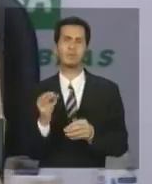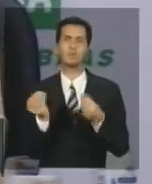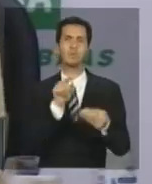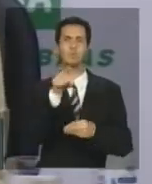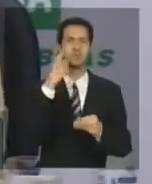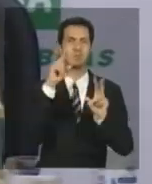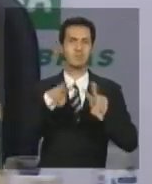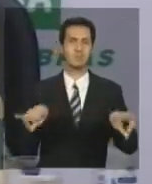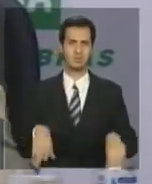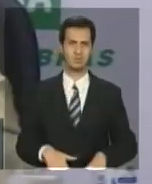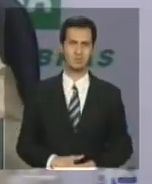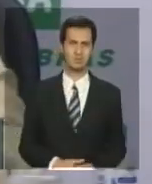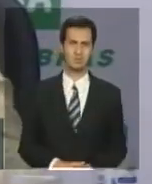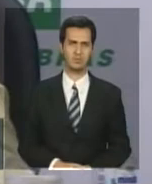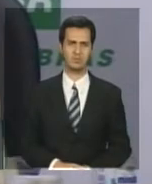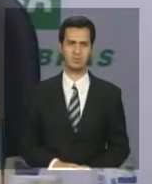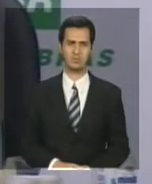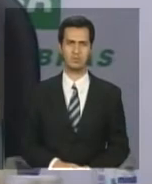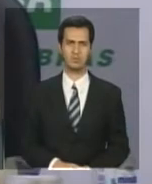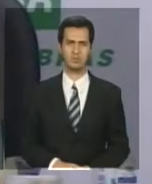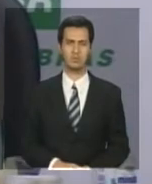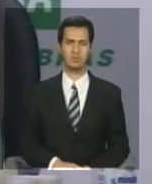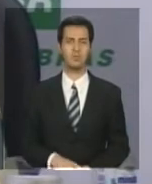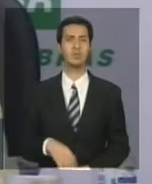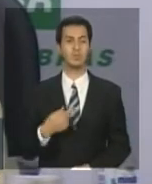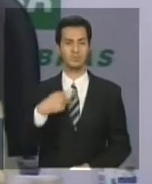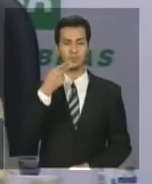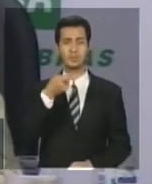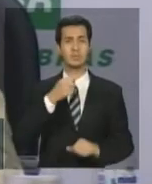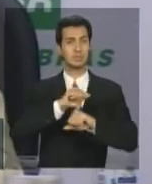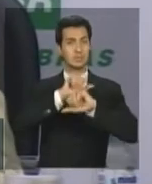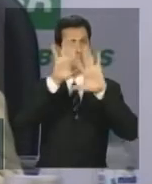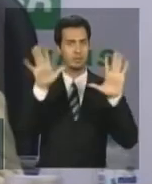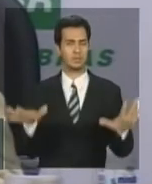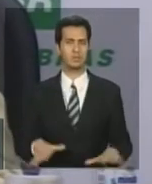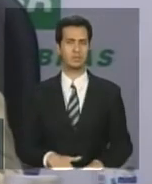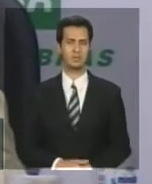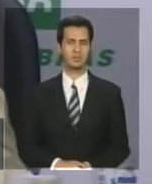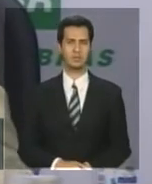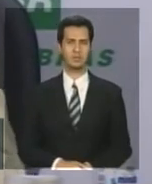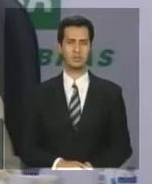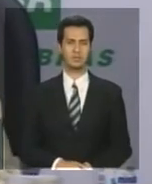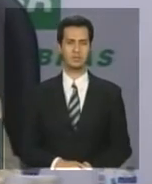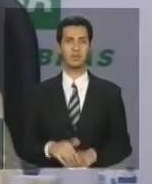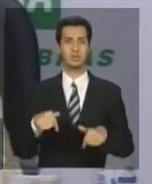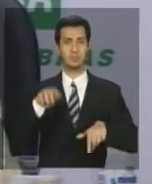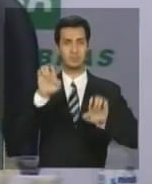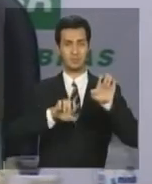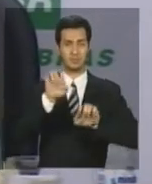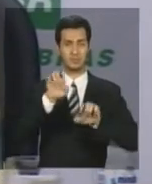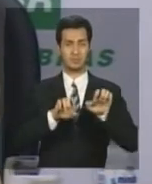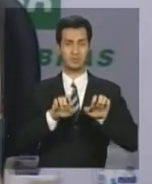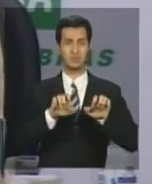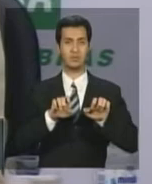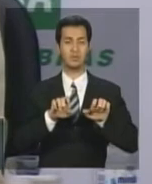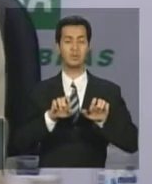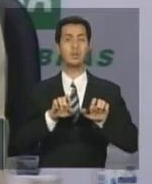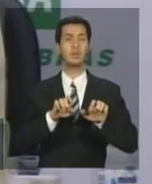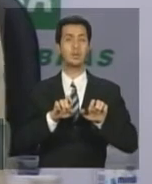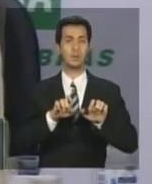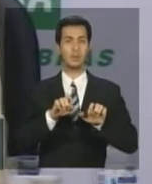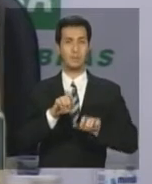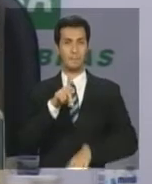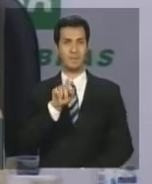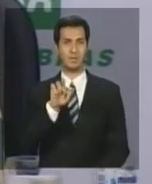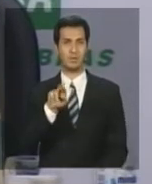Olha, eu vou ser bastante clara. A Petrobras, ela trabalha na prevenção.